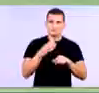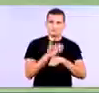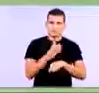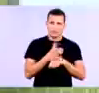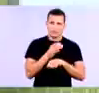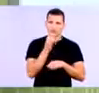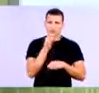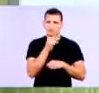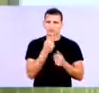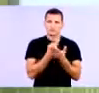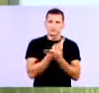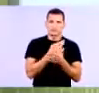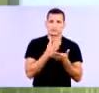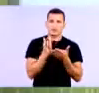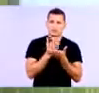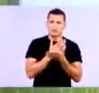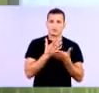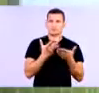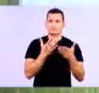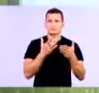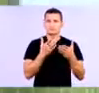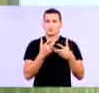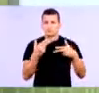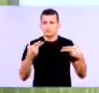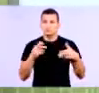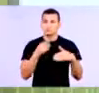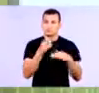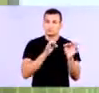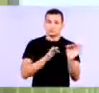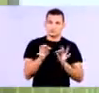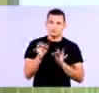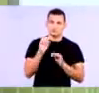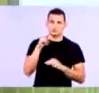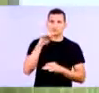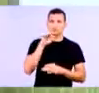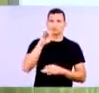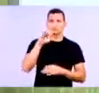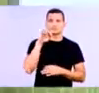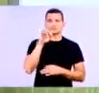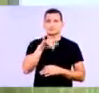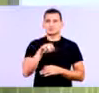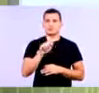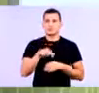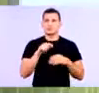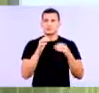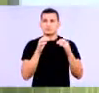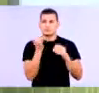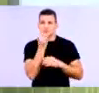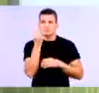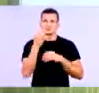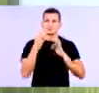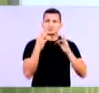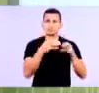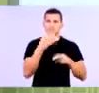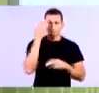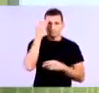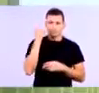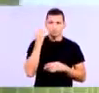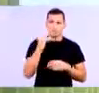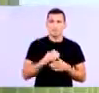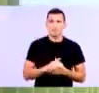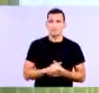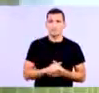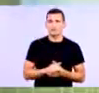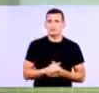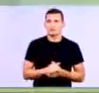um desastre. Então, esse plano de contingência, ele é importante e que todos saibam, ok?